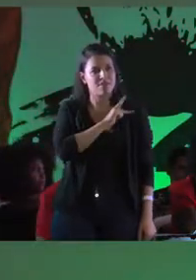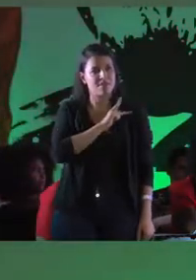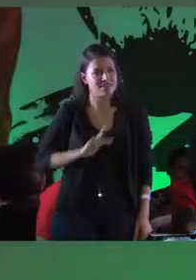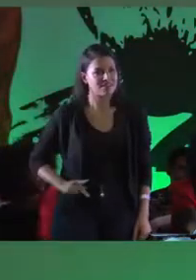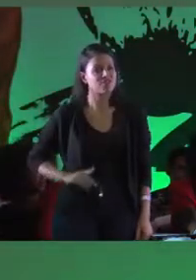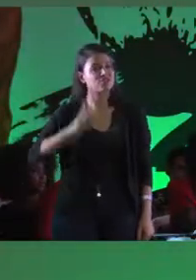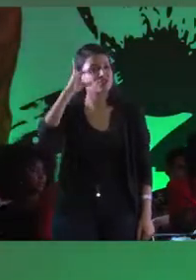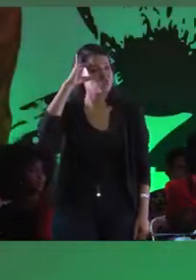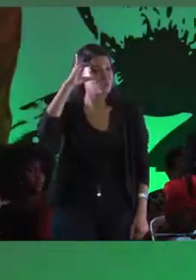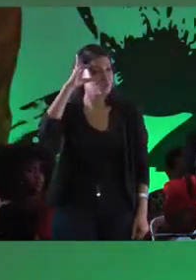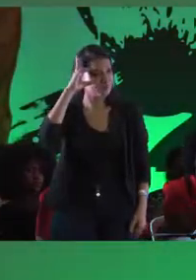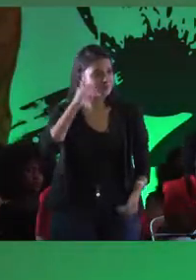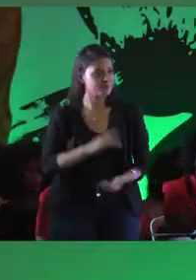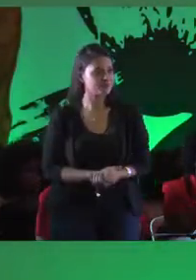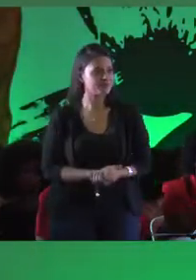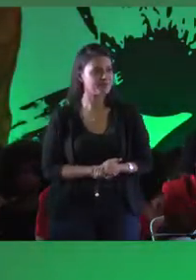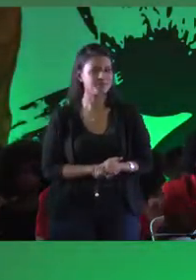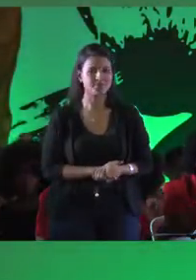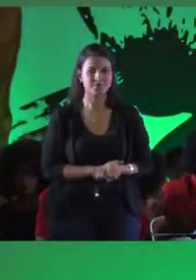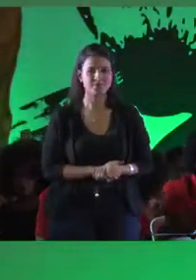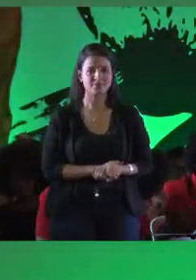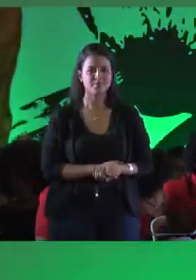Rousseff.